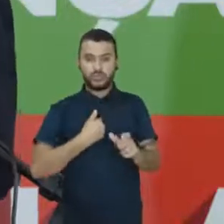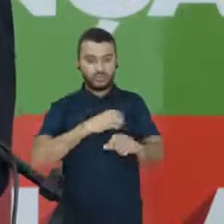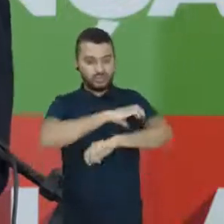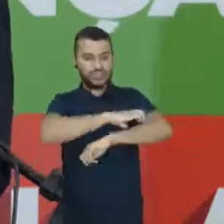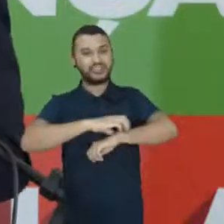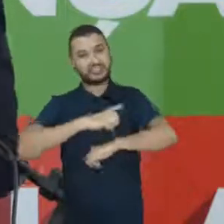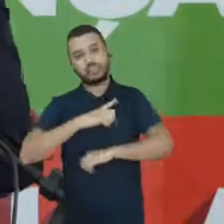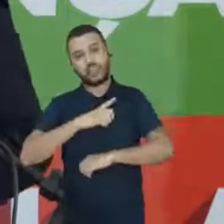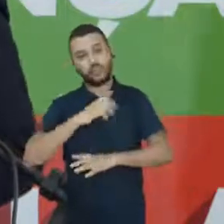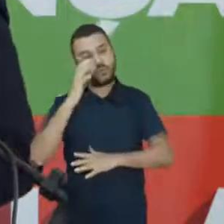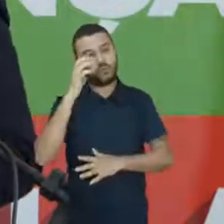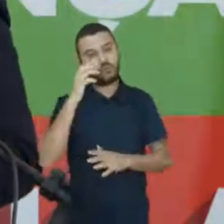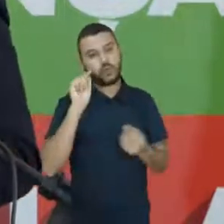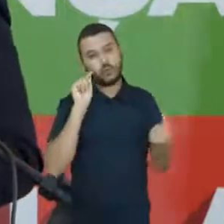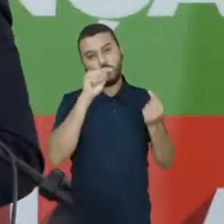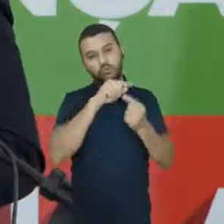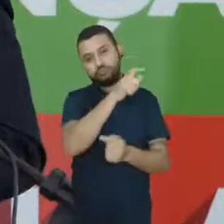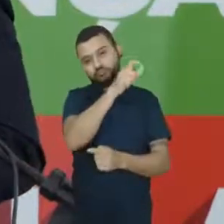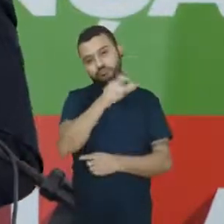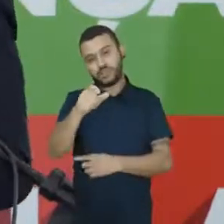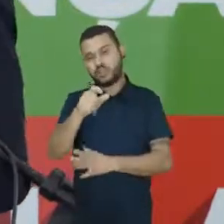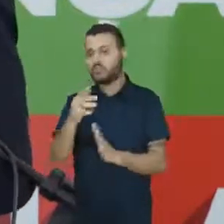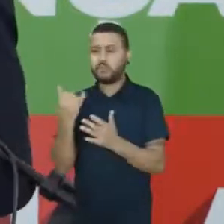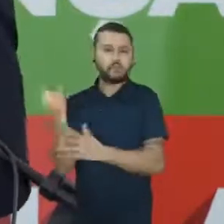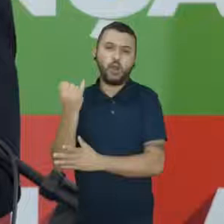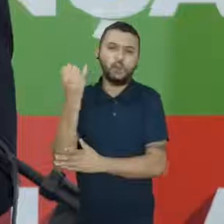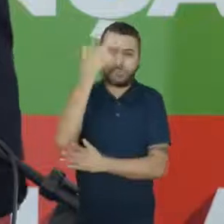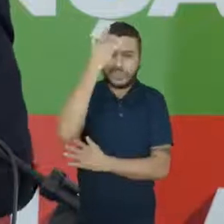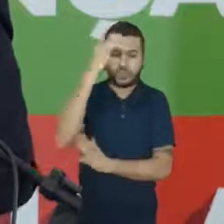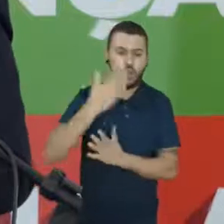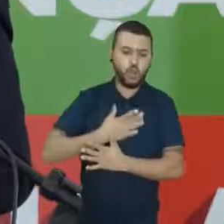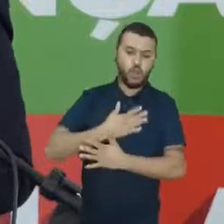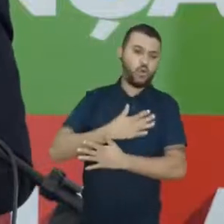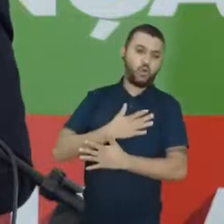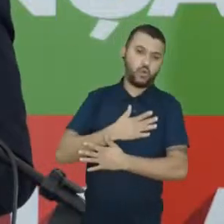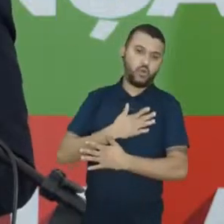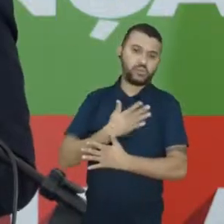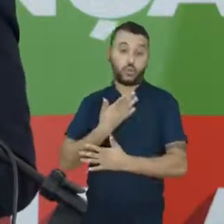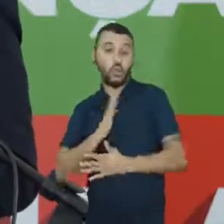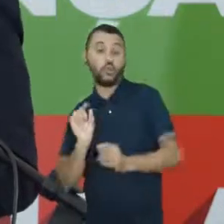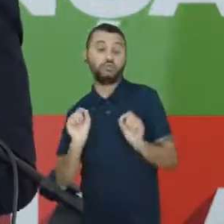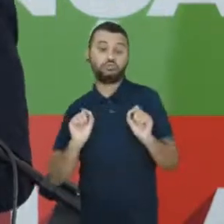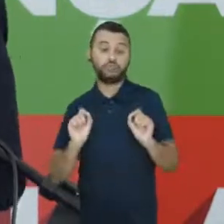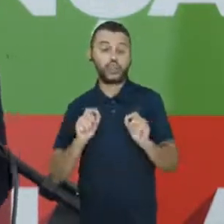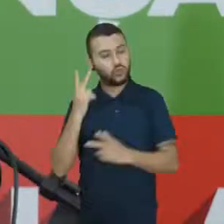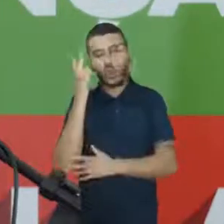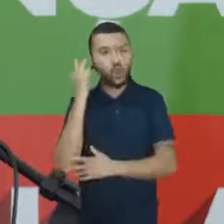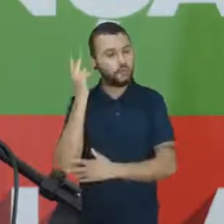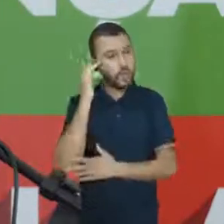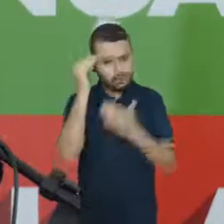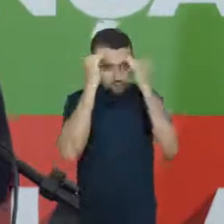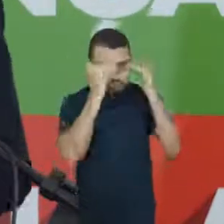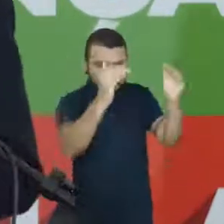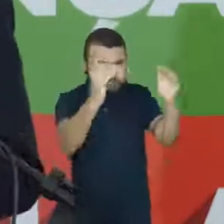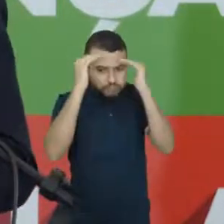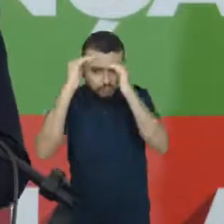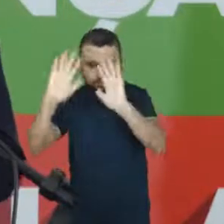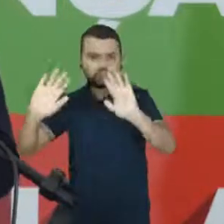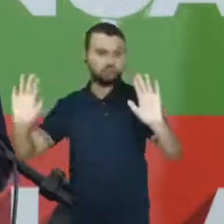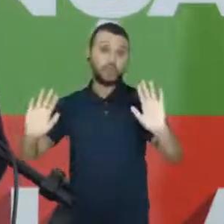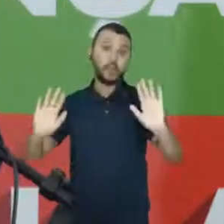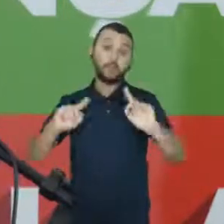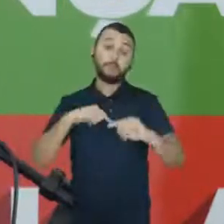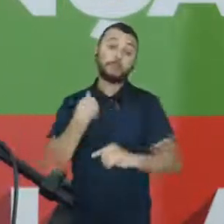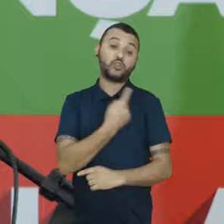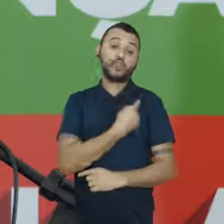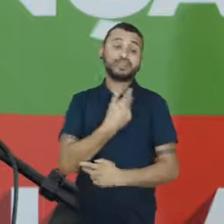ideologicamente, a pessoa pode gostar ou não gostar. Isso é normal e é totalmente respeitável. Agora, o que a gente não pode aceitar